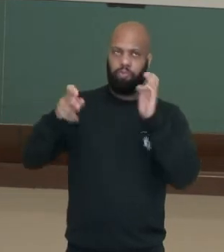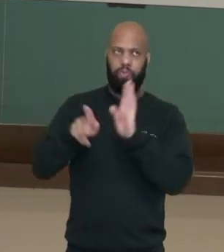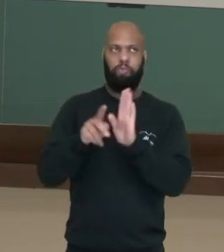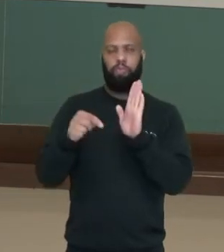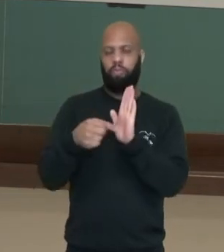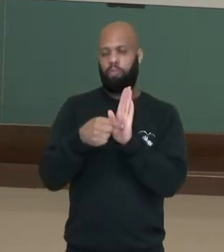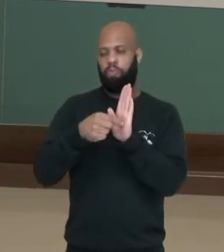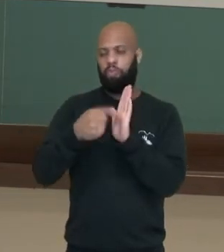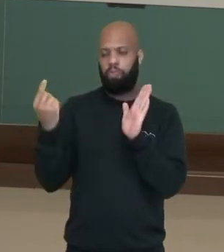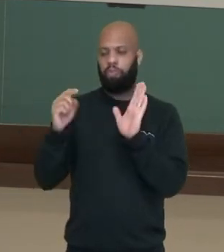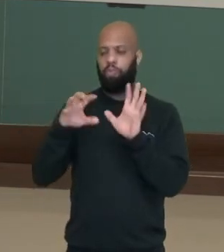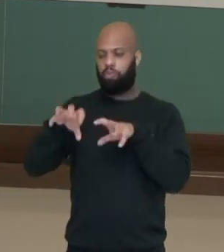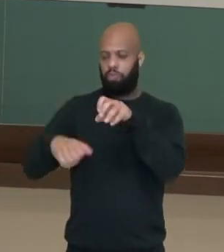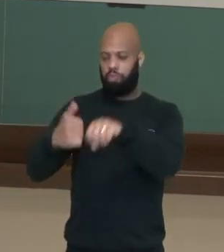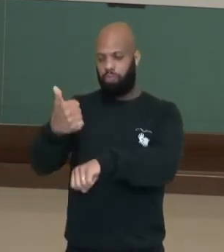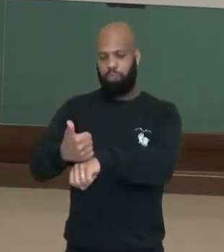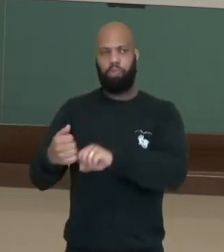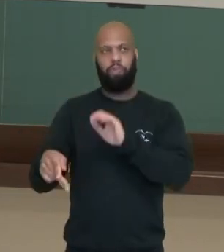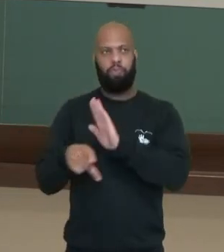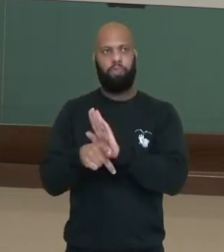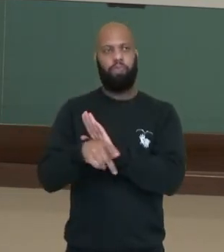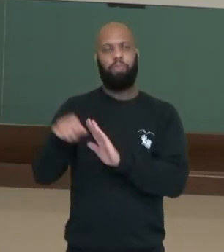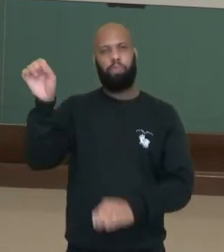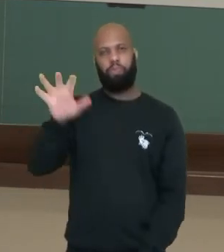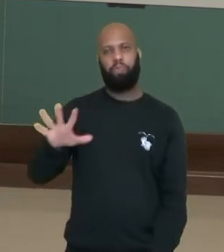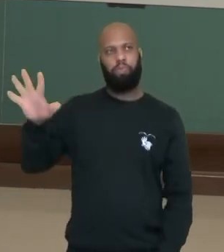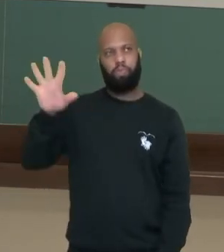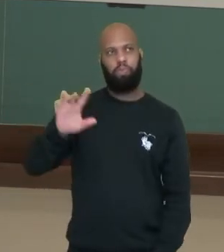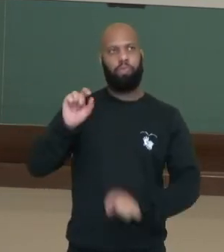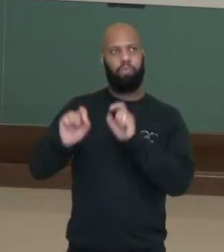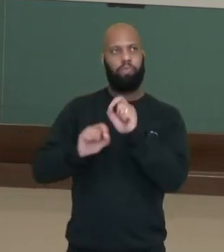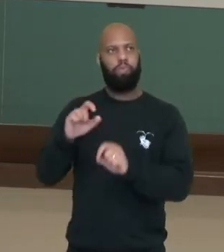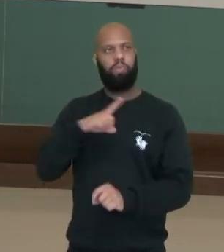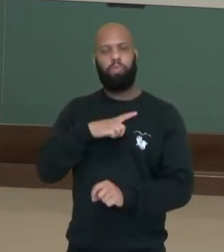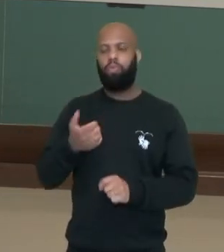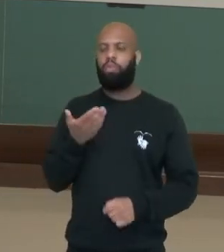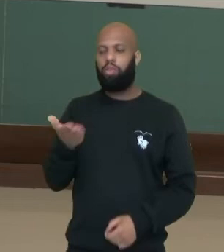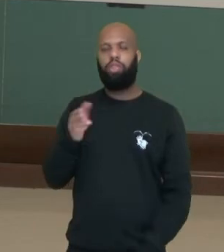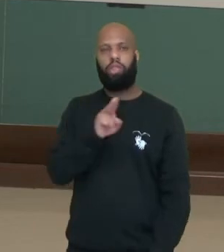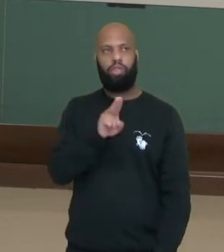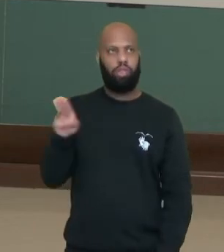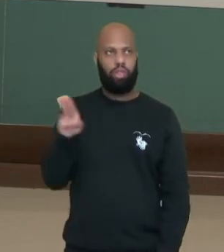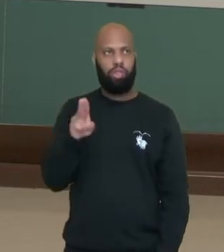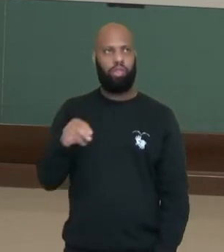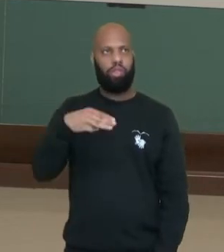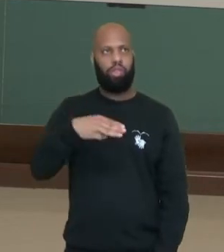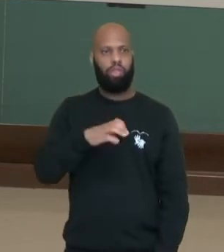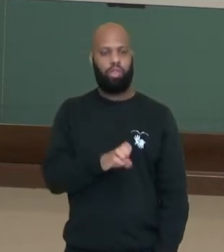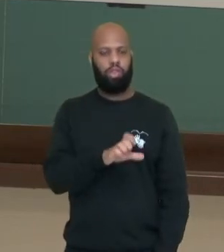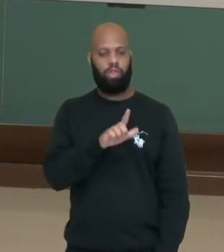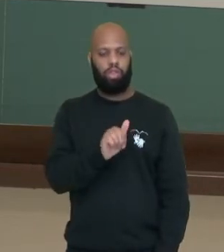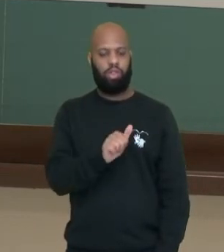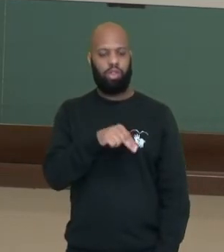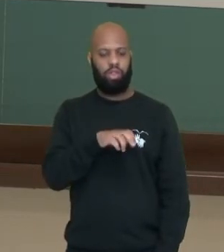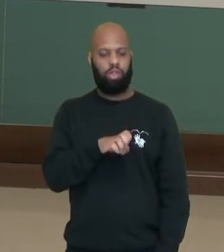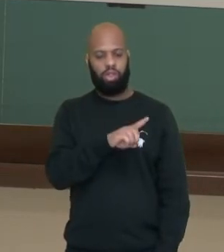primeiros colonizadores europeus que eles acabaram batizando essa região aqui de Melanésia.